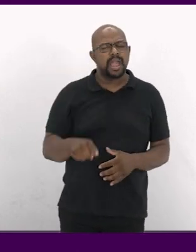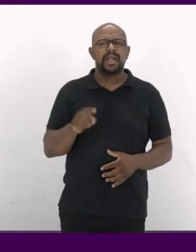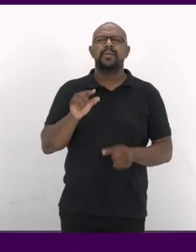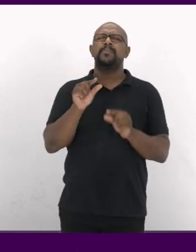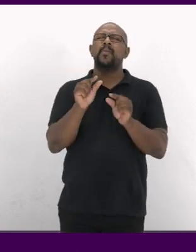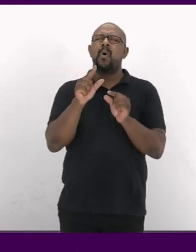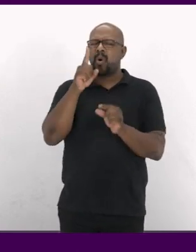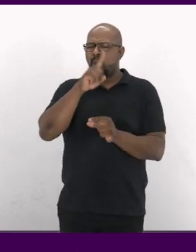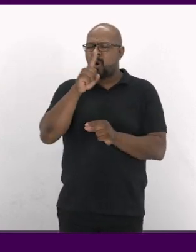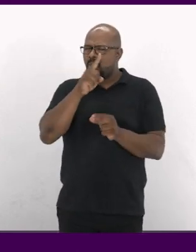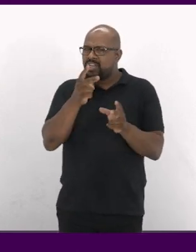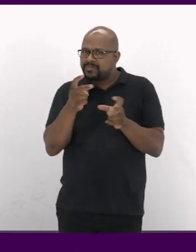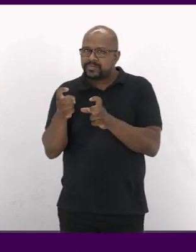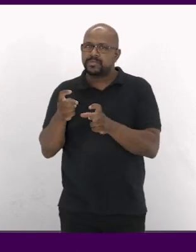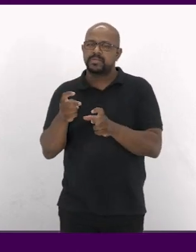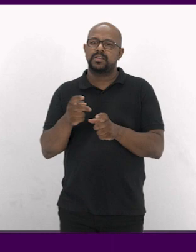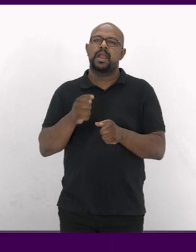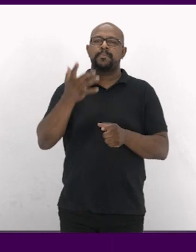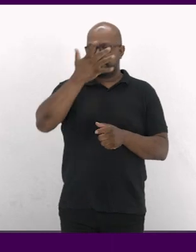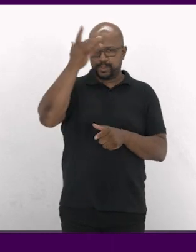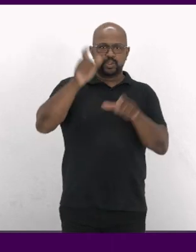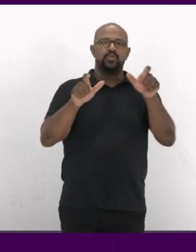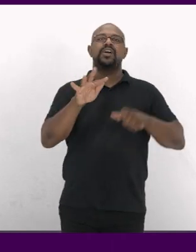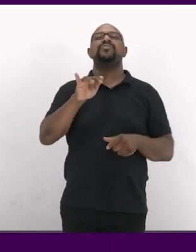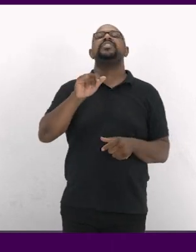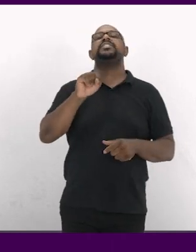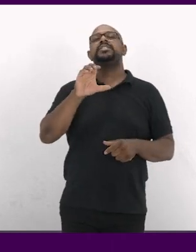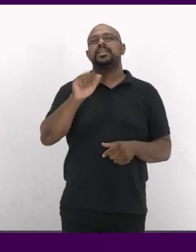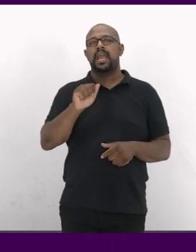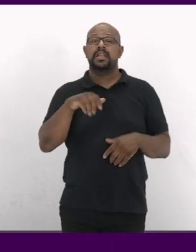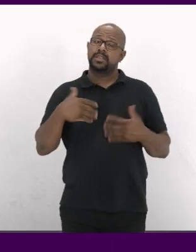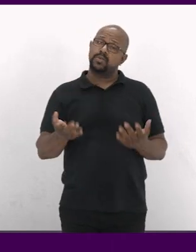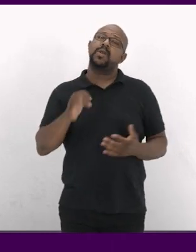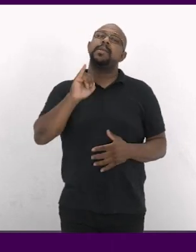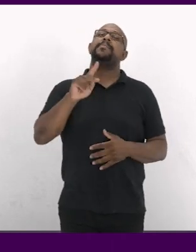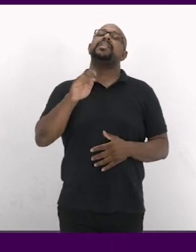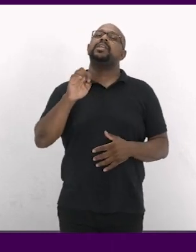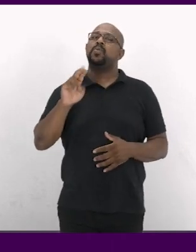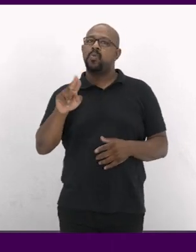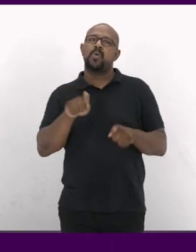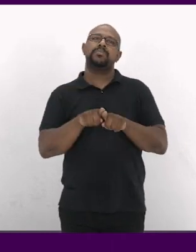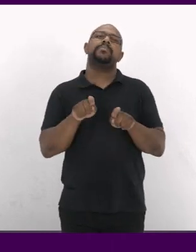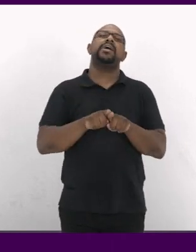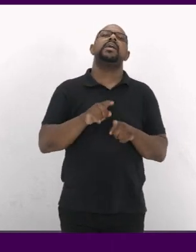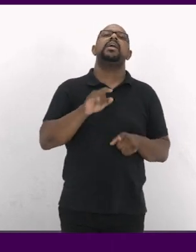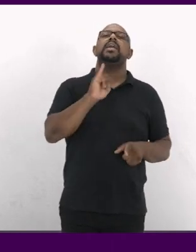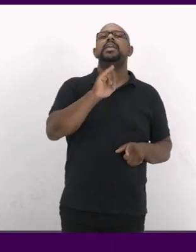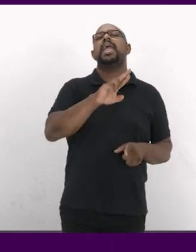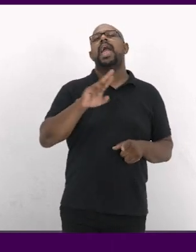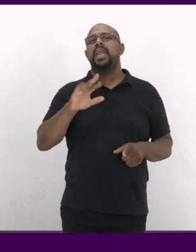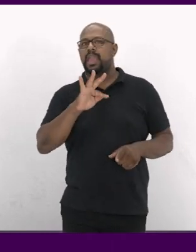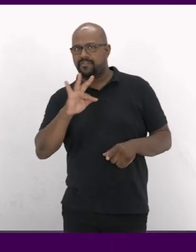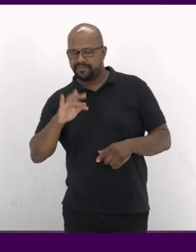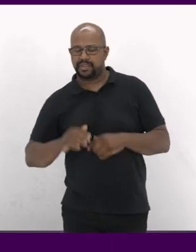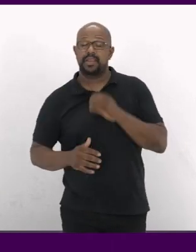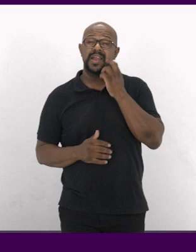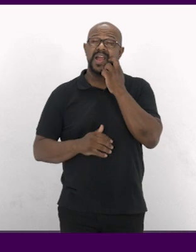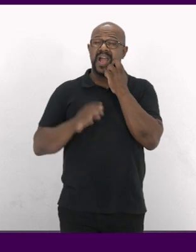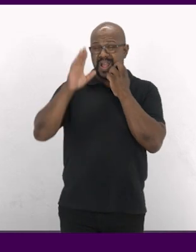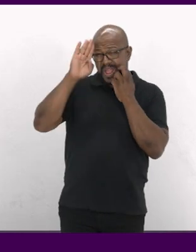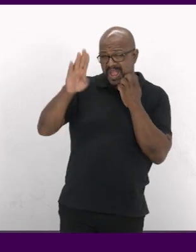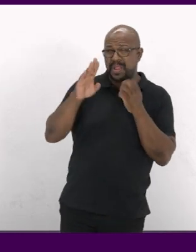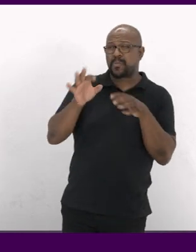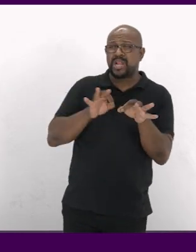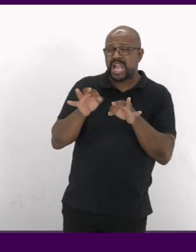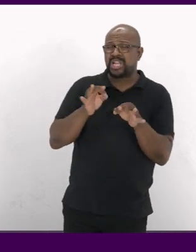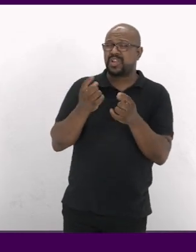é um campo pouco explorado, o patrocínio da pessoa física, tanto com IPTU quanto com imposto de renda. Especialmente para